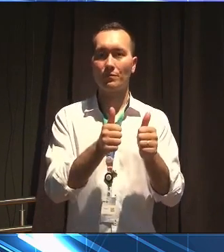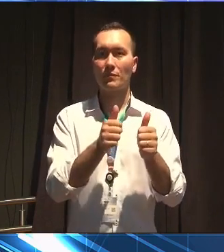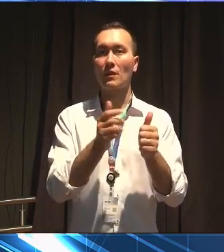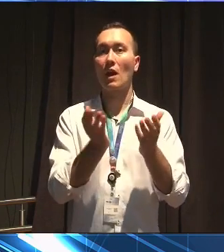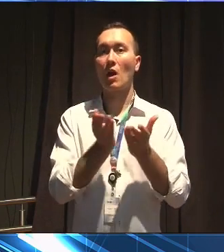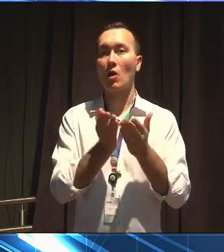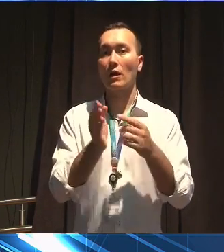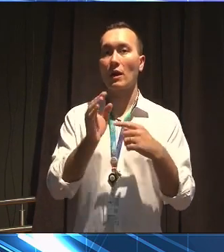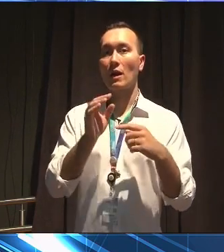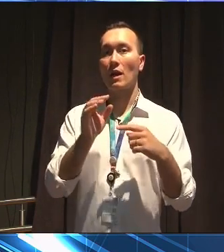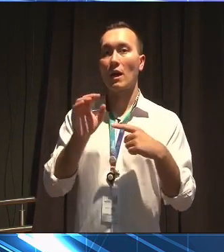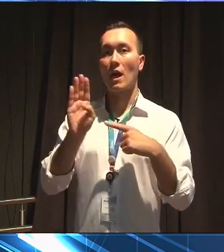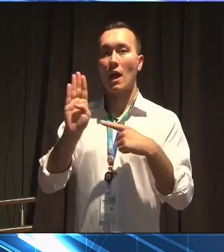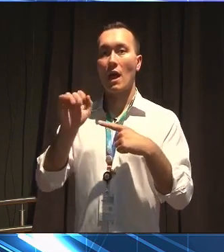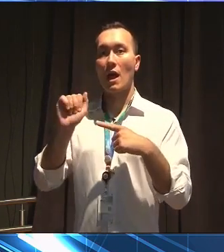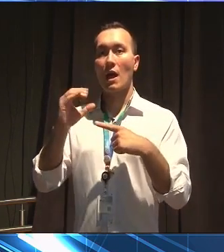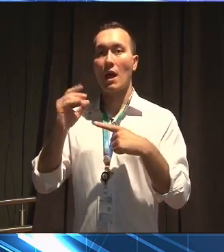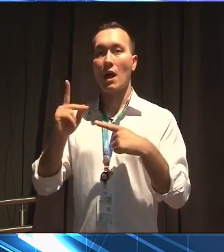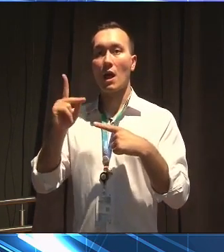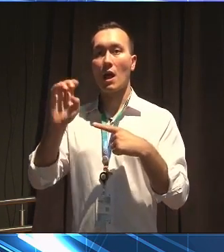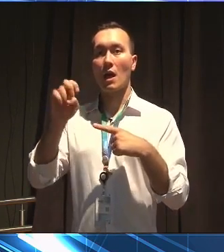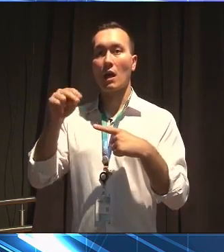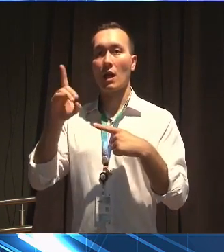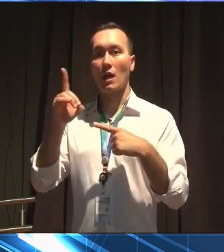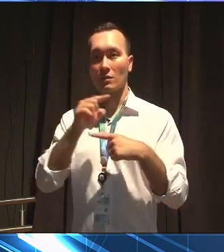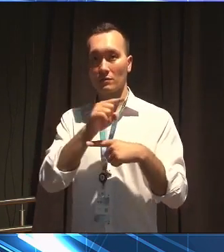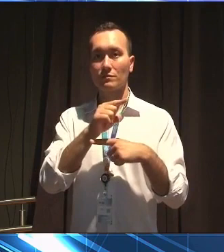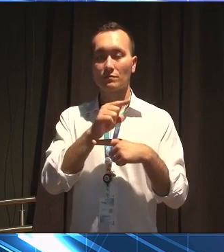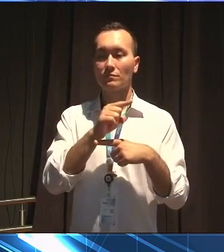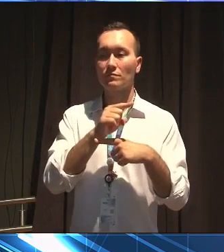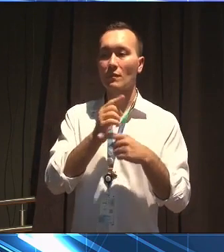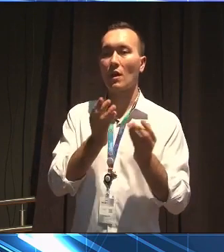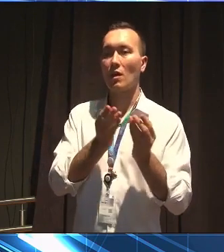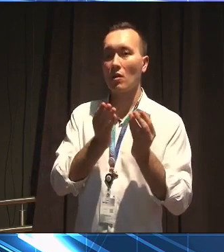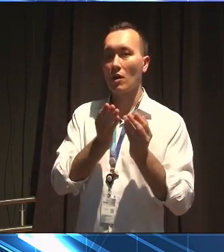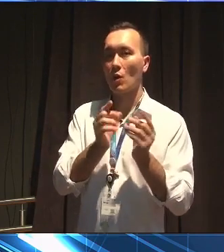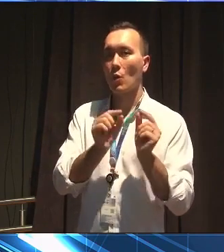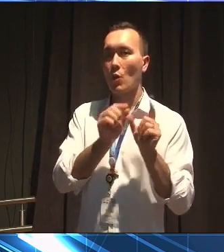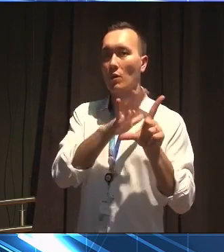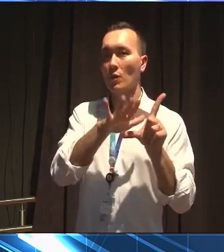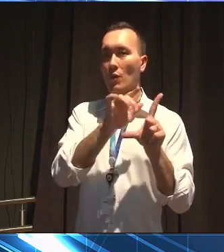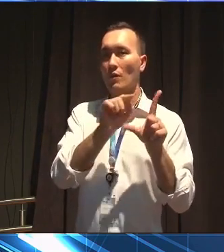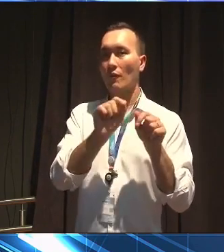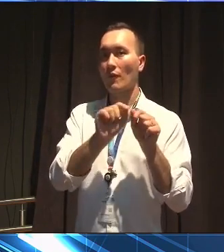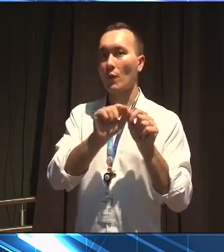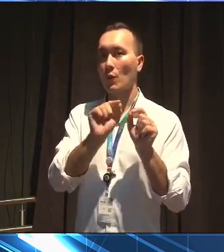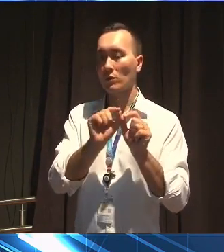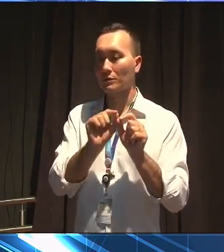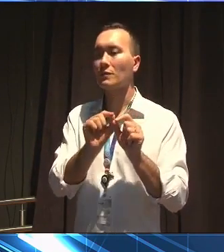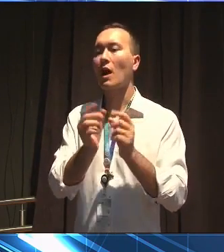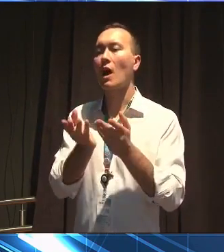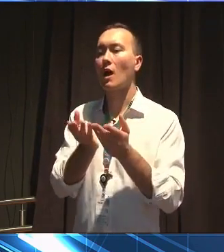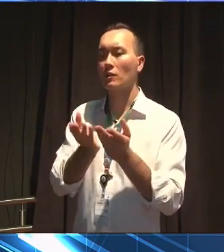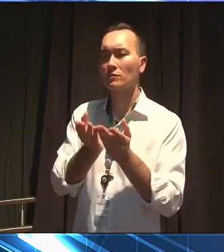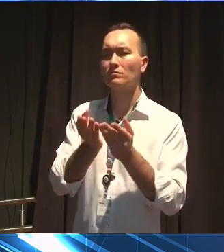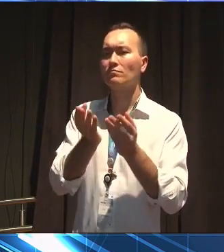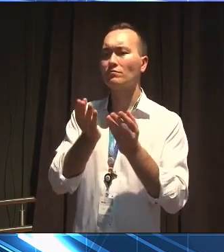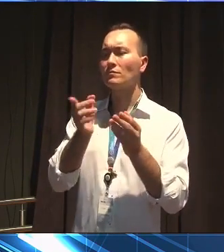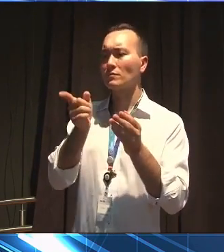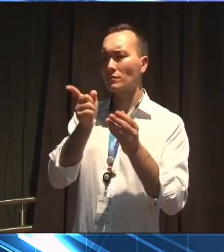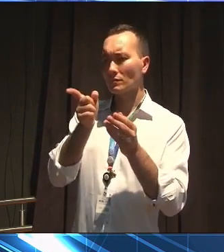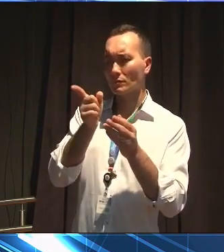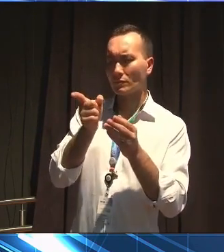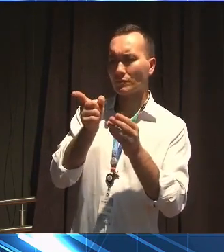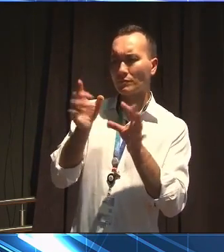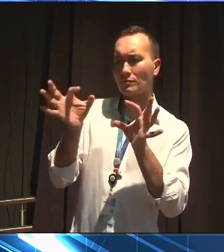front-end e fala: olha, armazena esse cookie aqui para mim. No .NET, o .NET ele tem um cookie, ele é criptografado. E